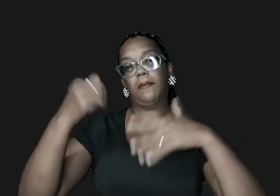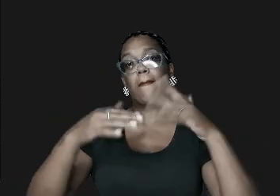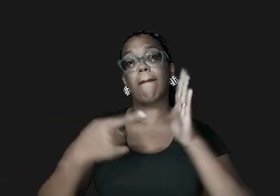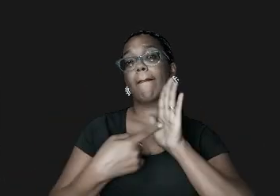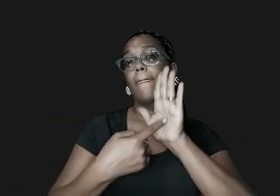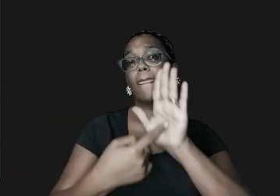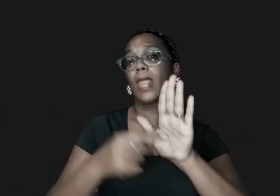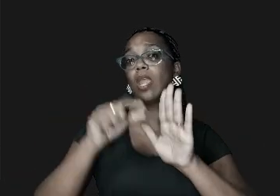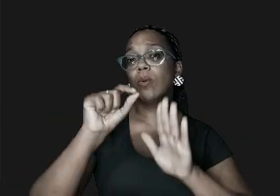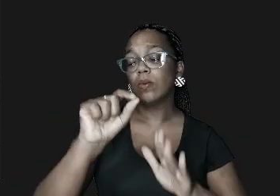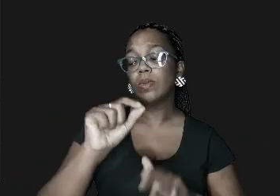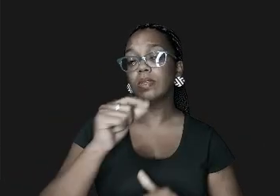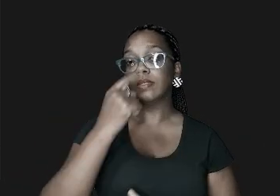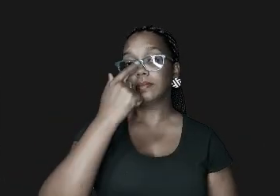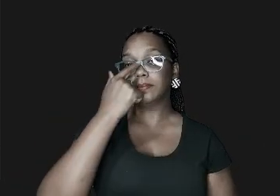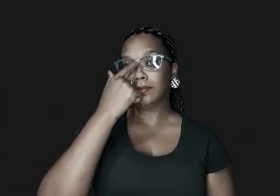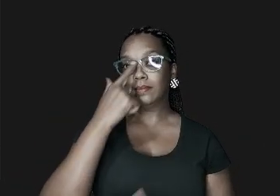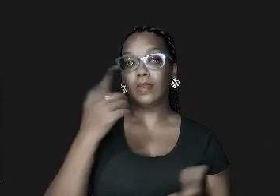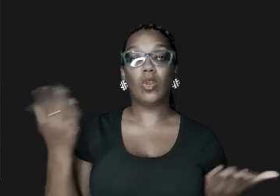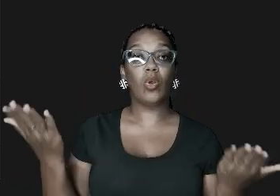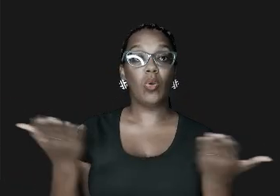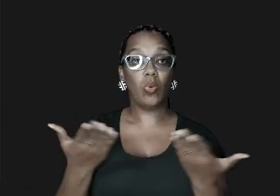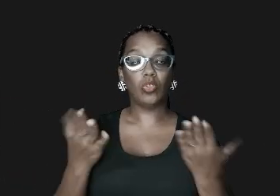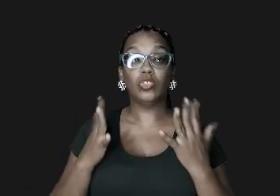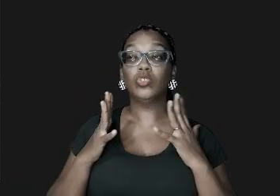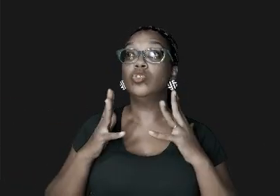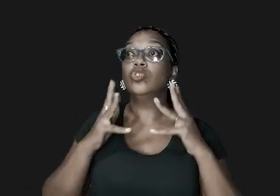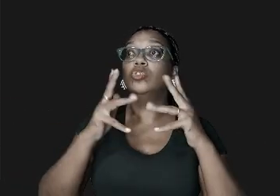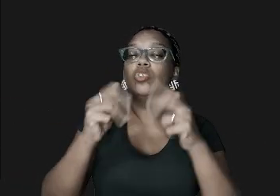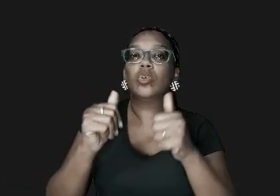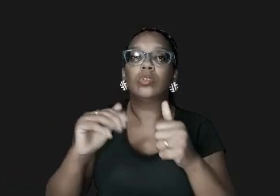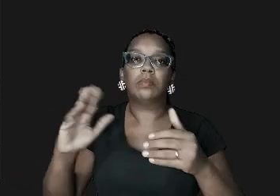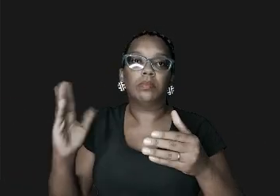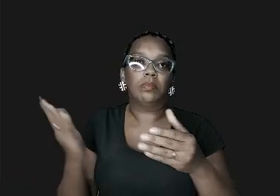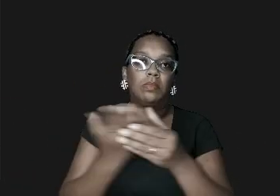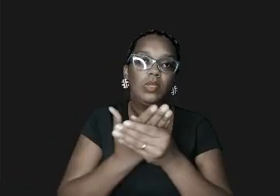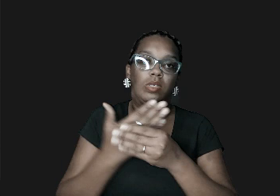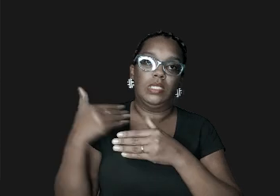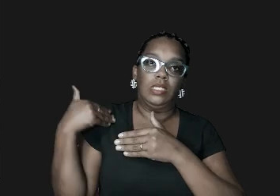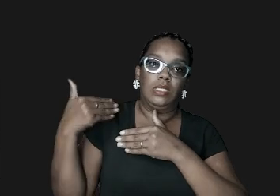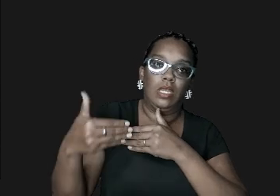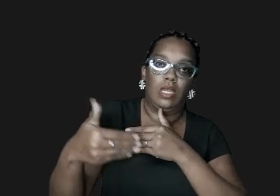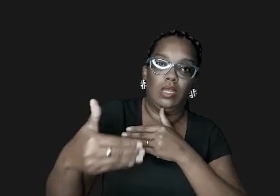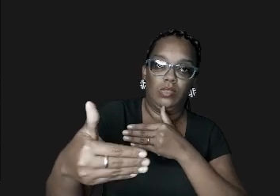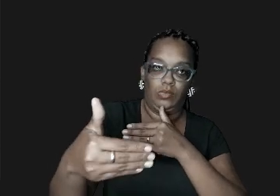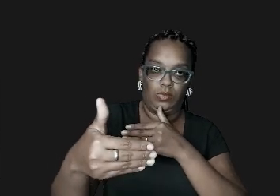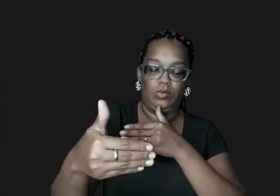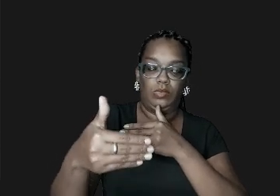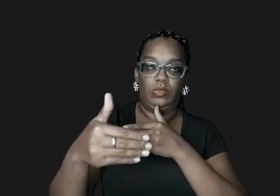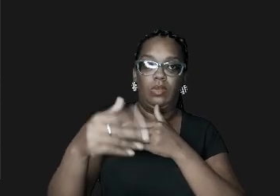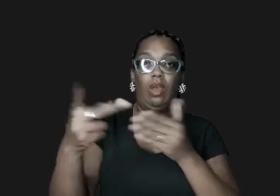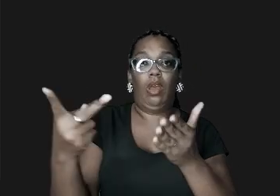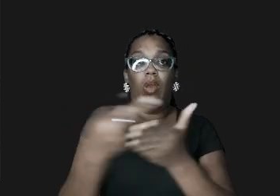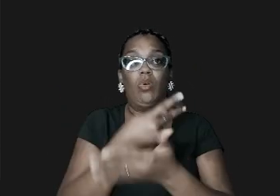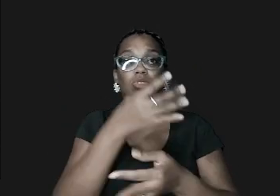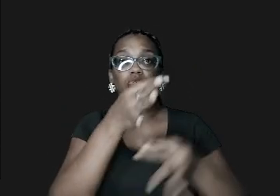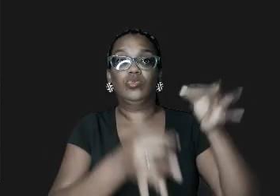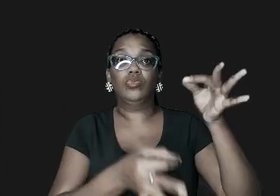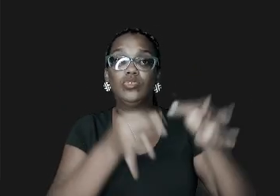fiz essa breve explanação para mostrar que hoje todo o processo que